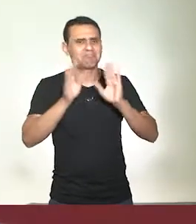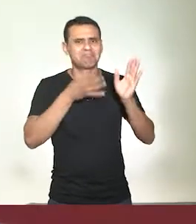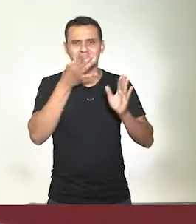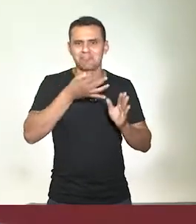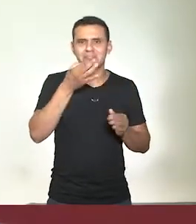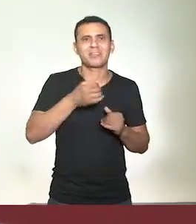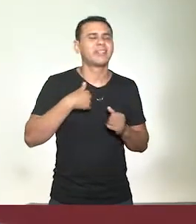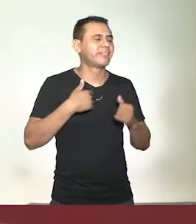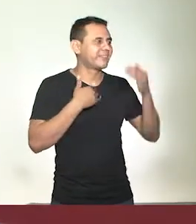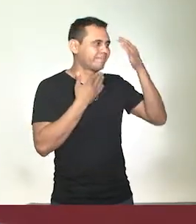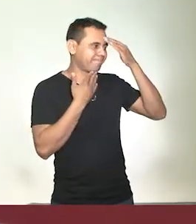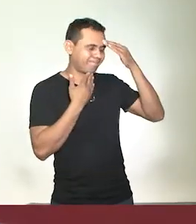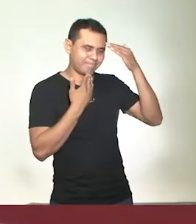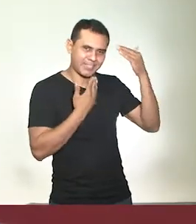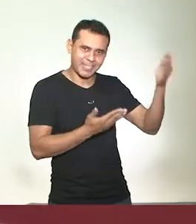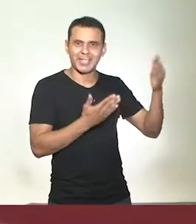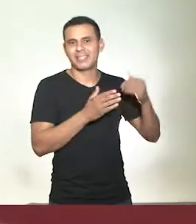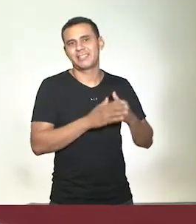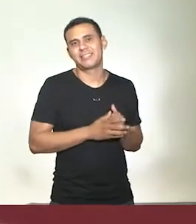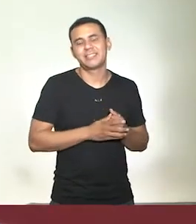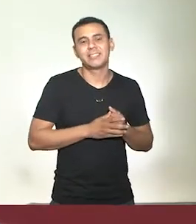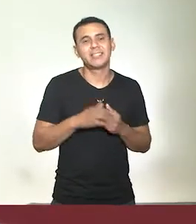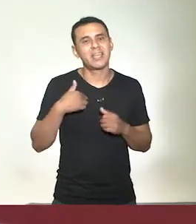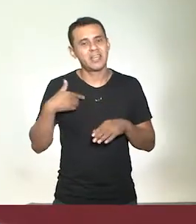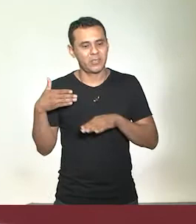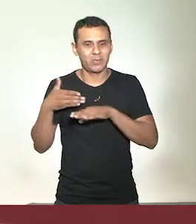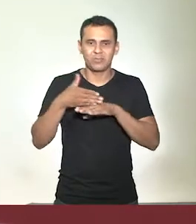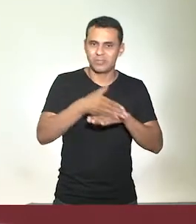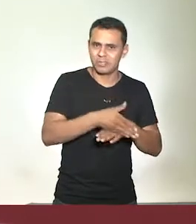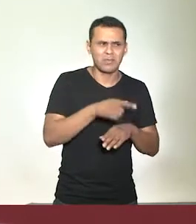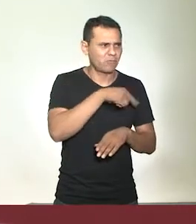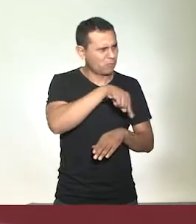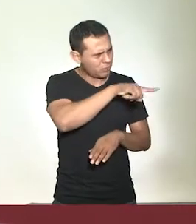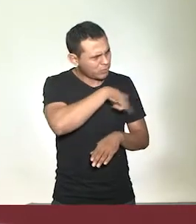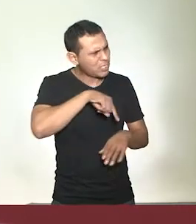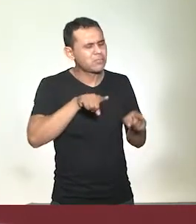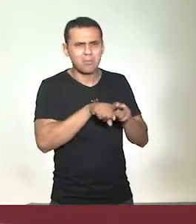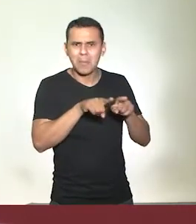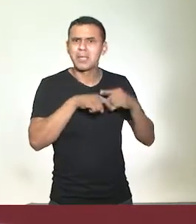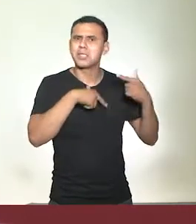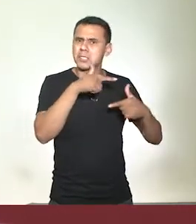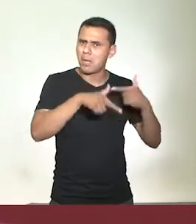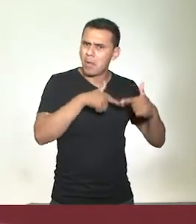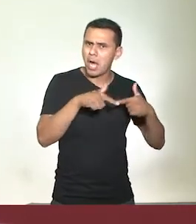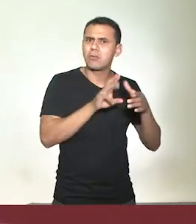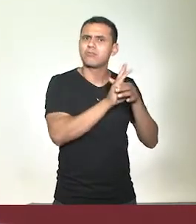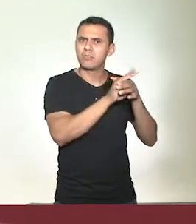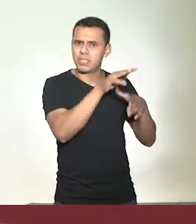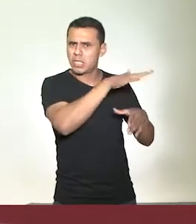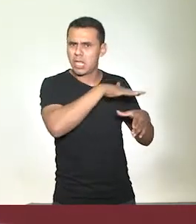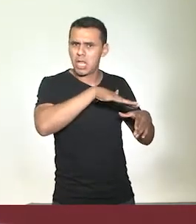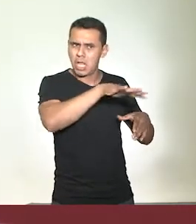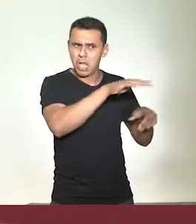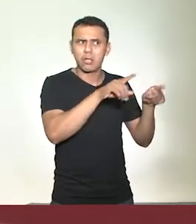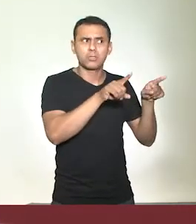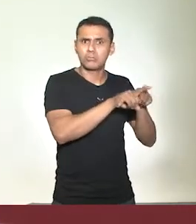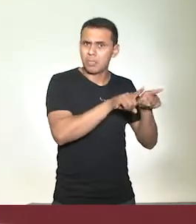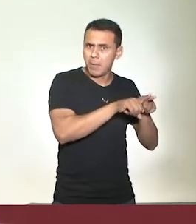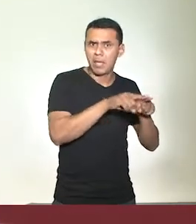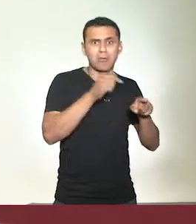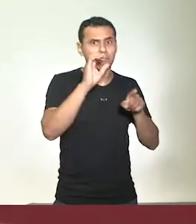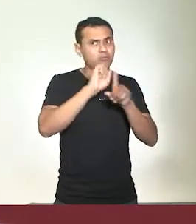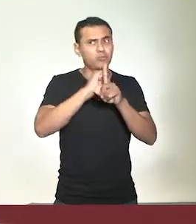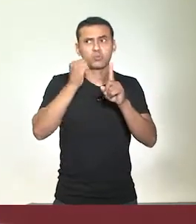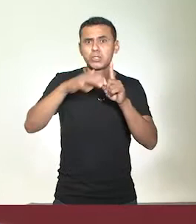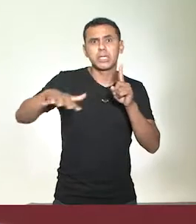que eu quero agradecer a oportunidade o trabalho que vocês fazem pela Universidade e não só